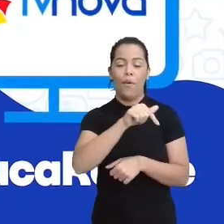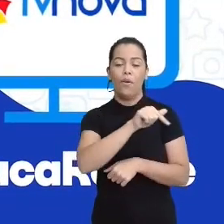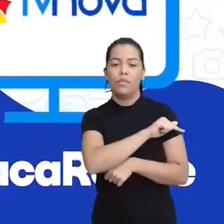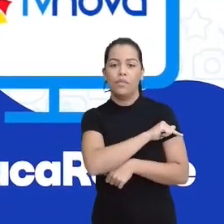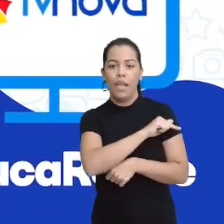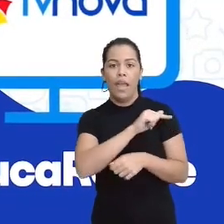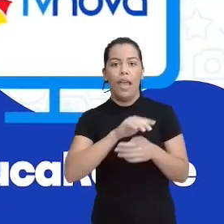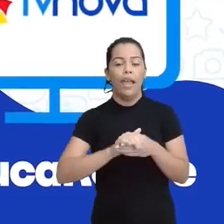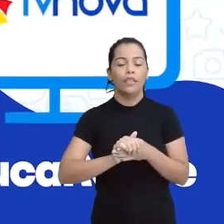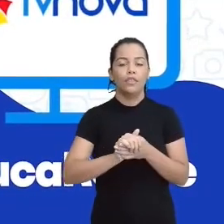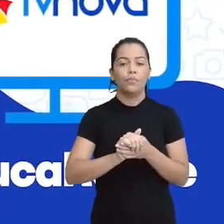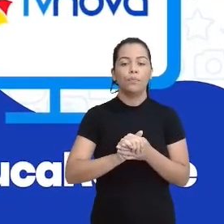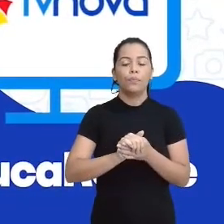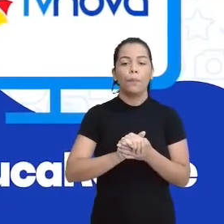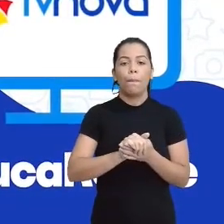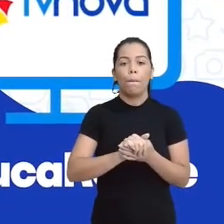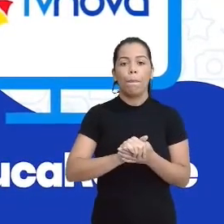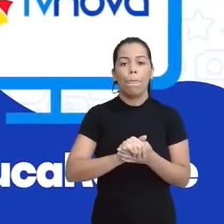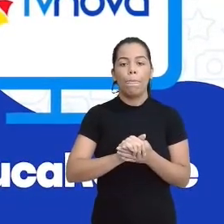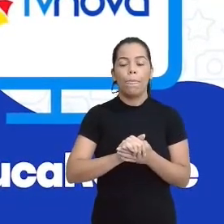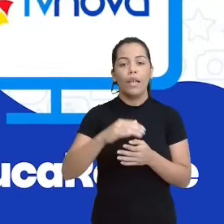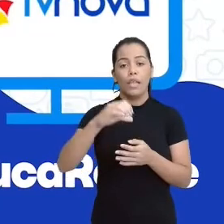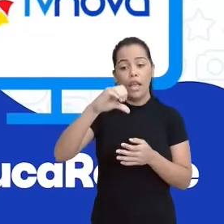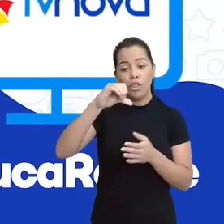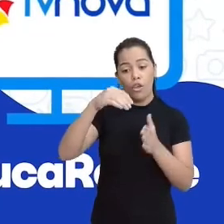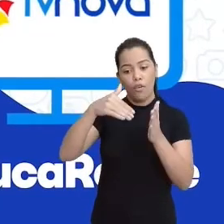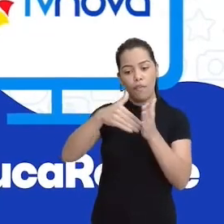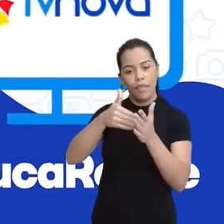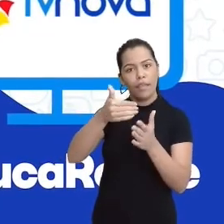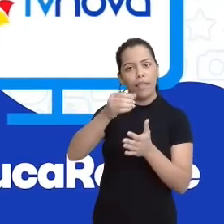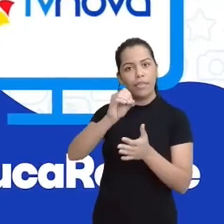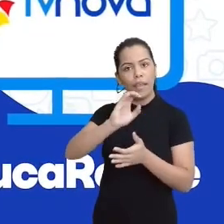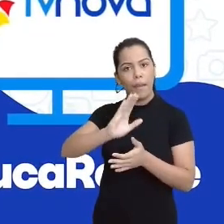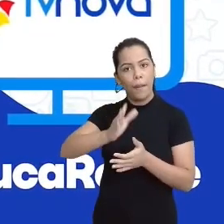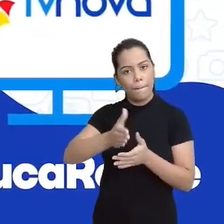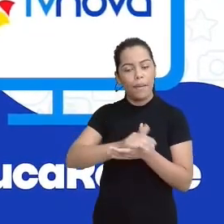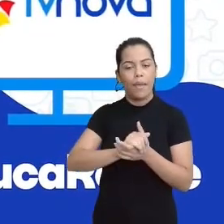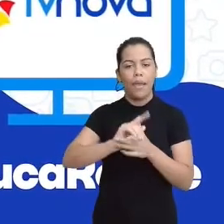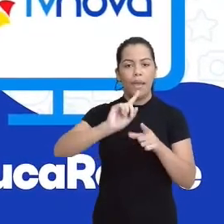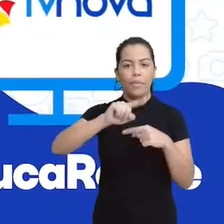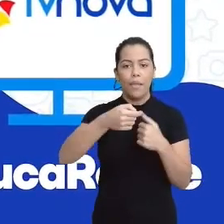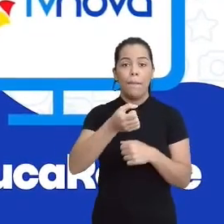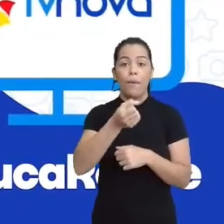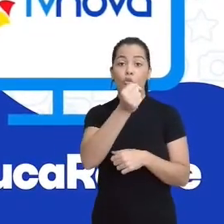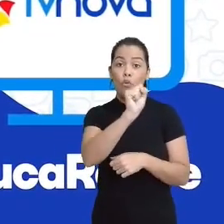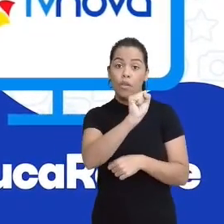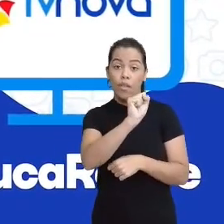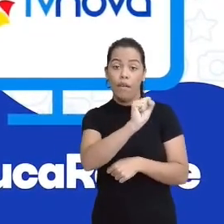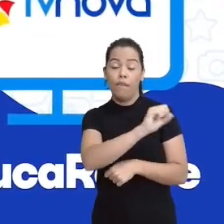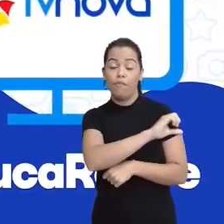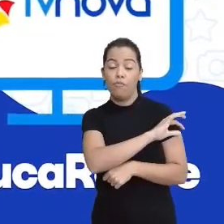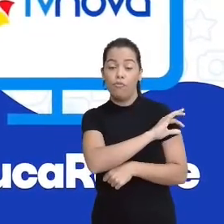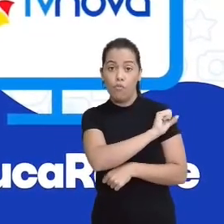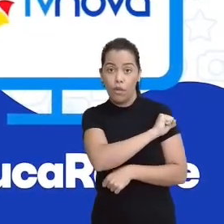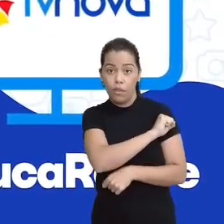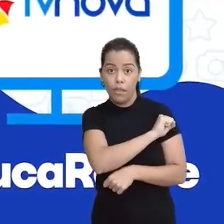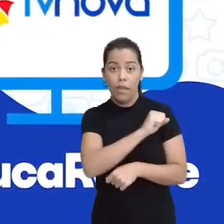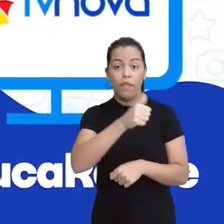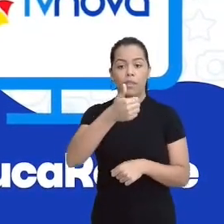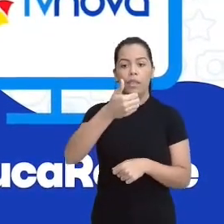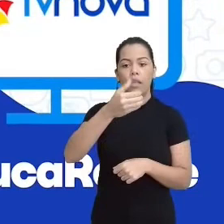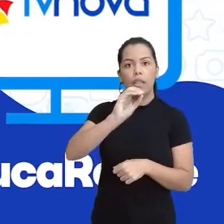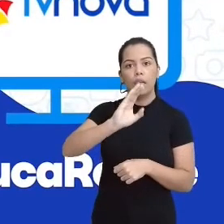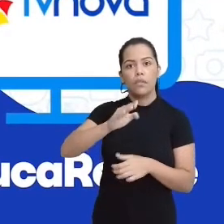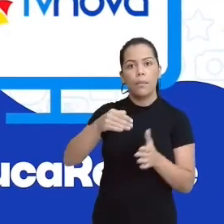finais, das 9 horas às 10h30 da manhã. E do 8º ano do ensino fundamental, anos finais, das 10h30 ao